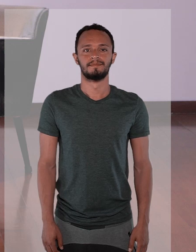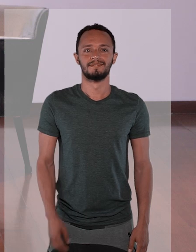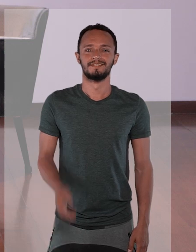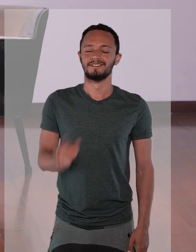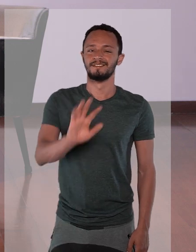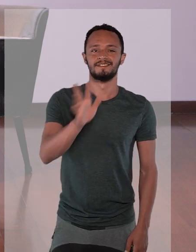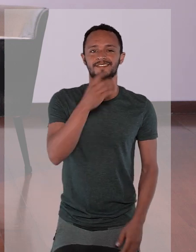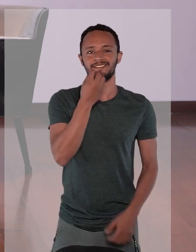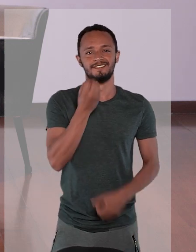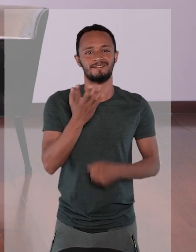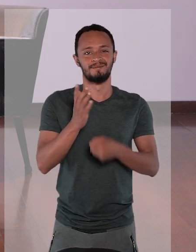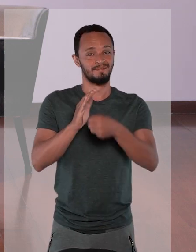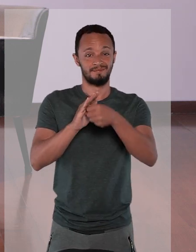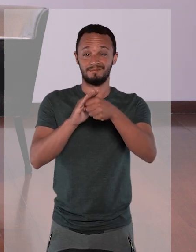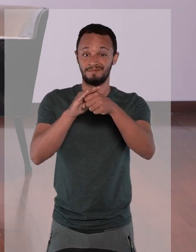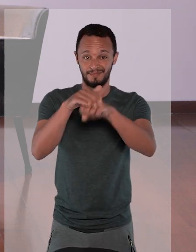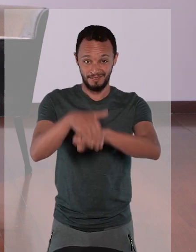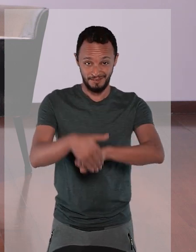muito boa noite.